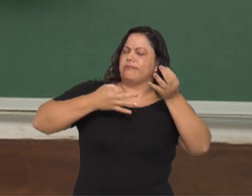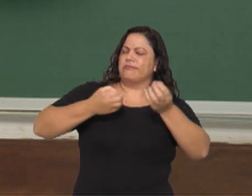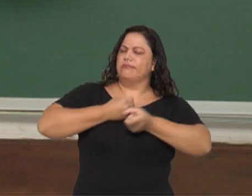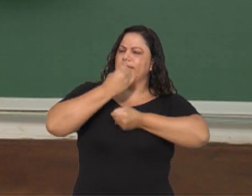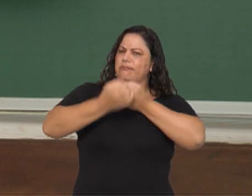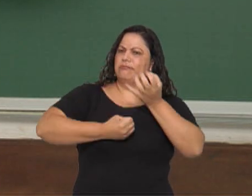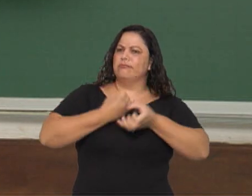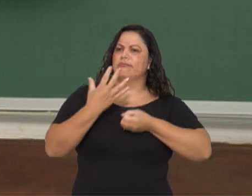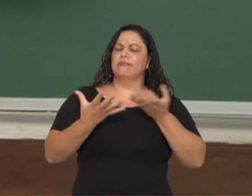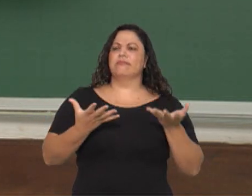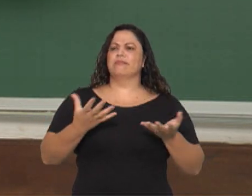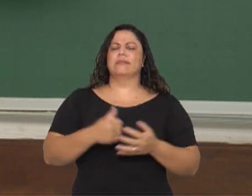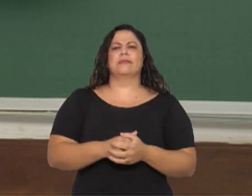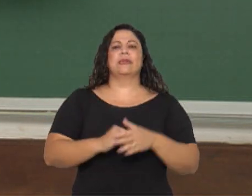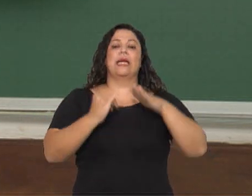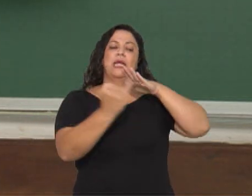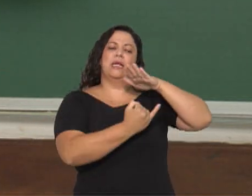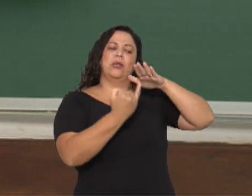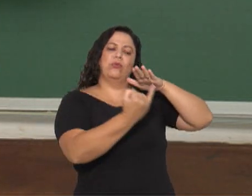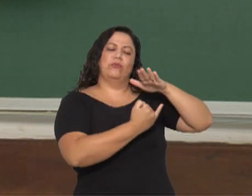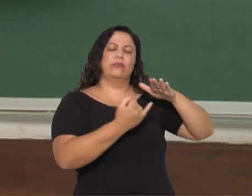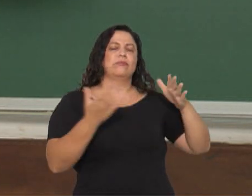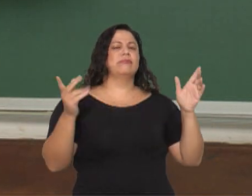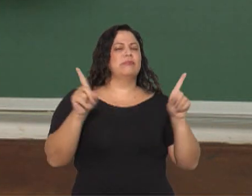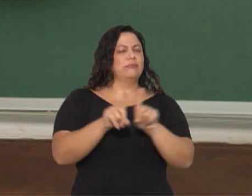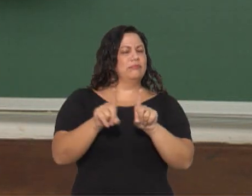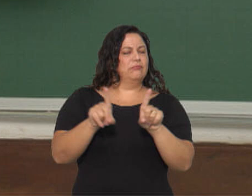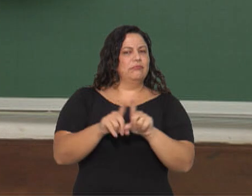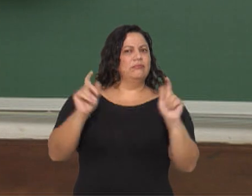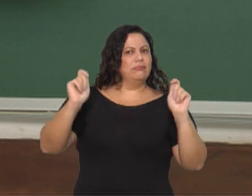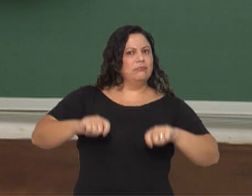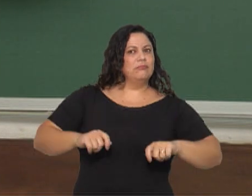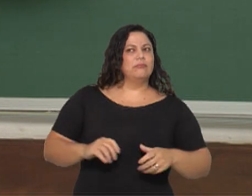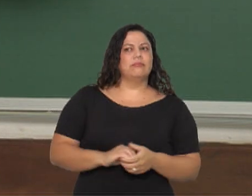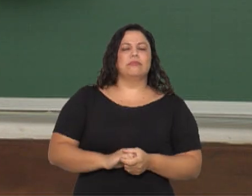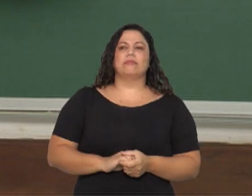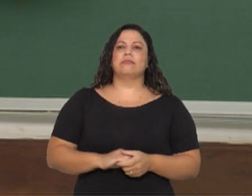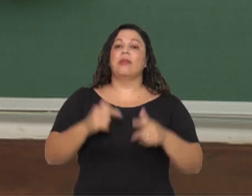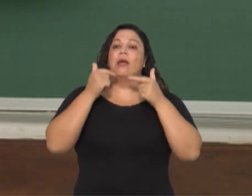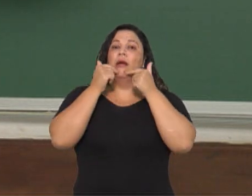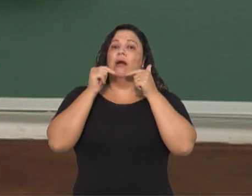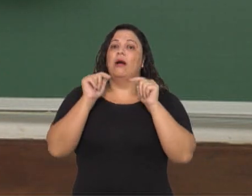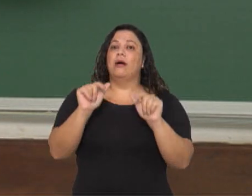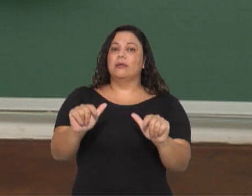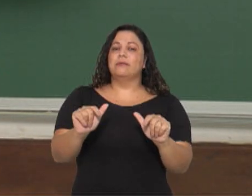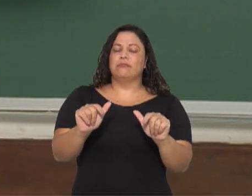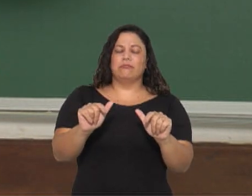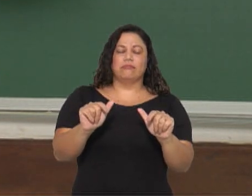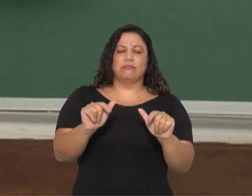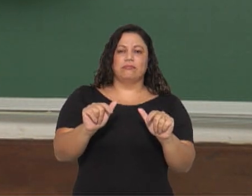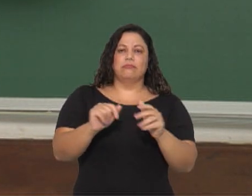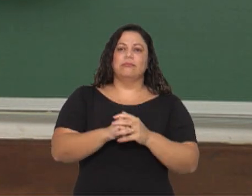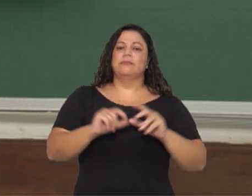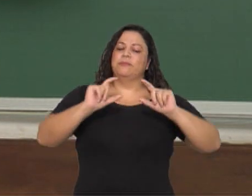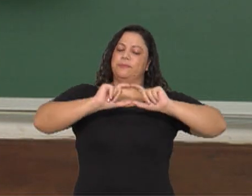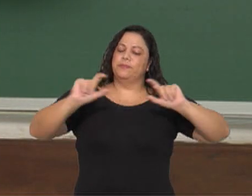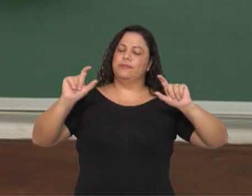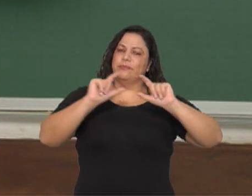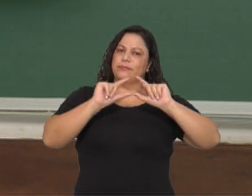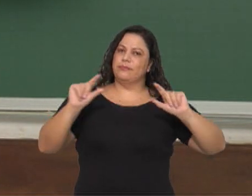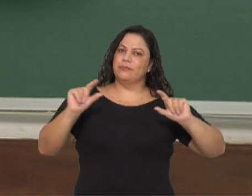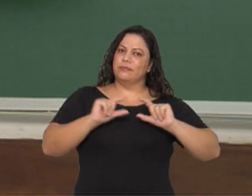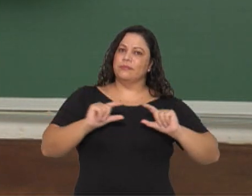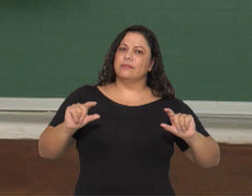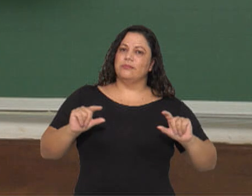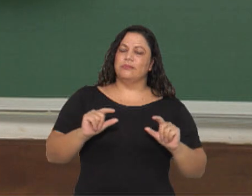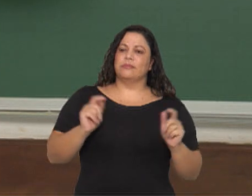forma informal também. Isso? E a parte de língua, as orações.